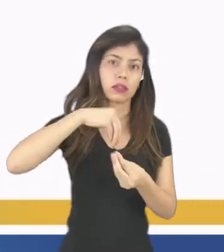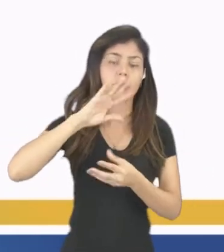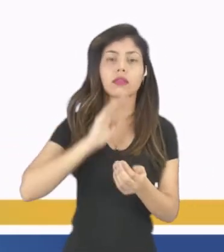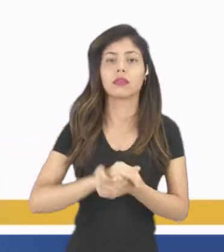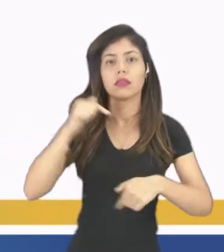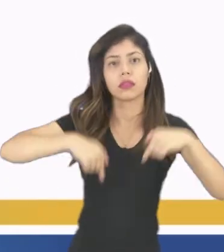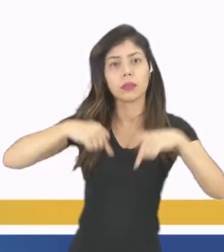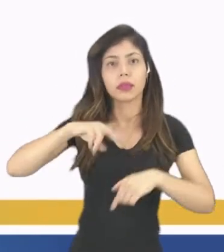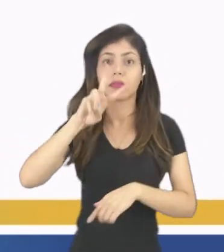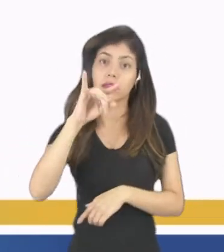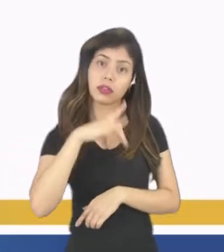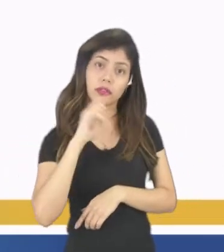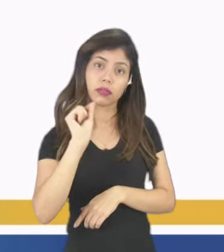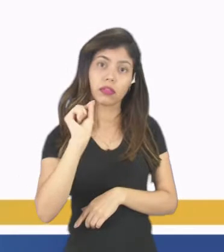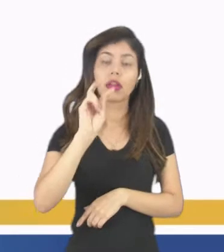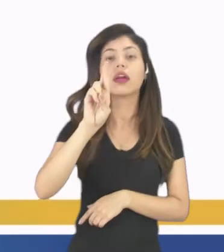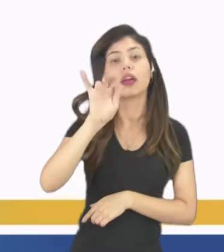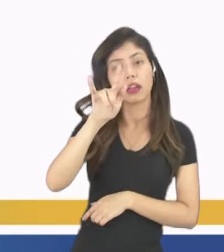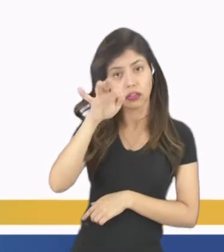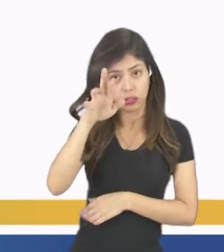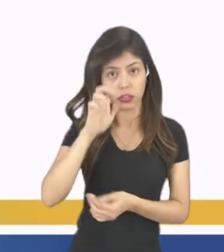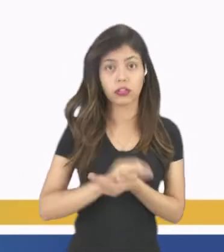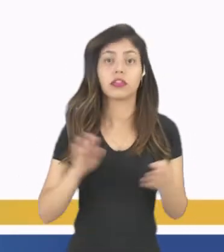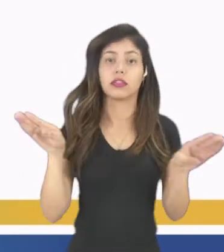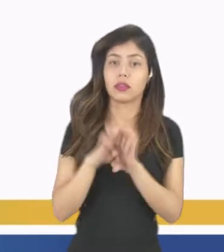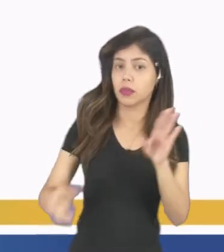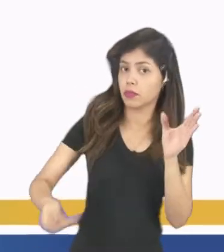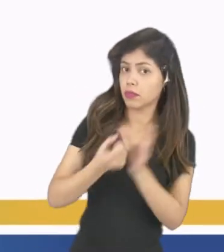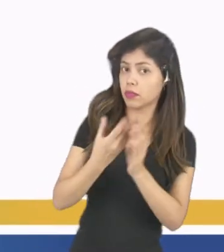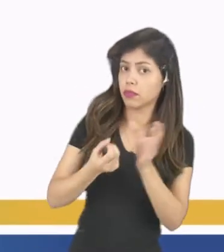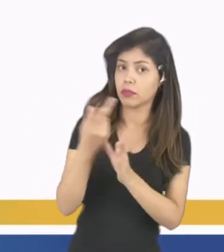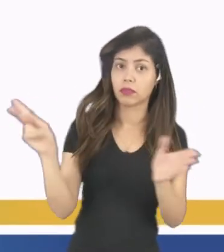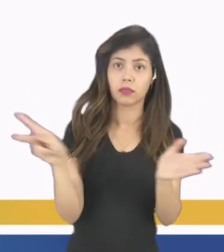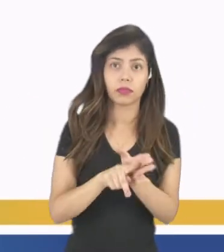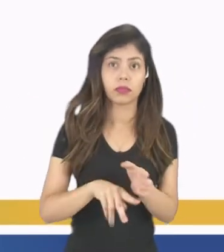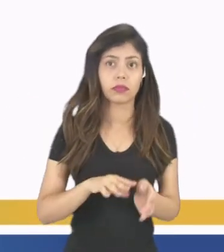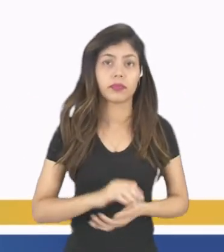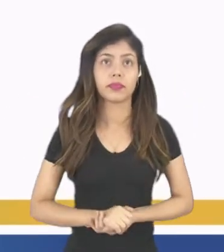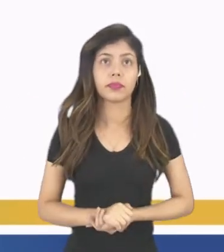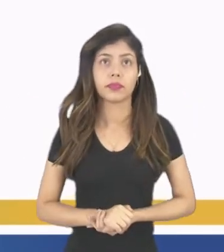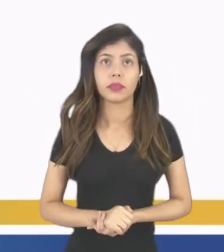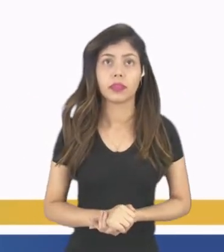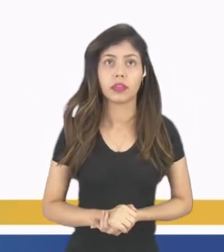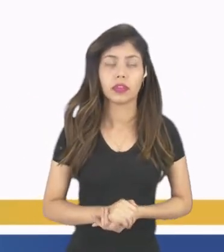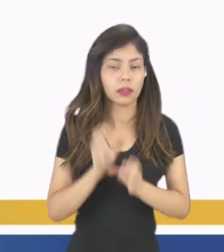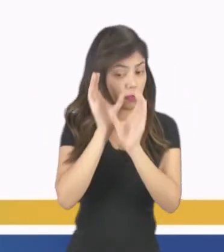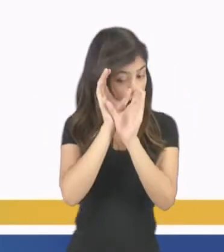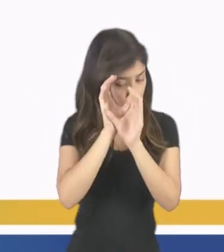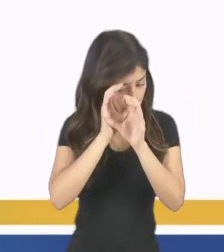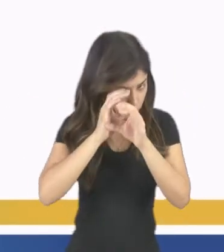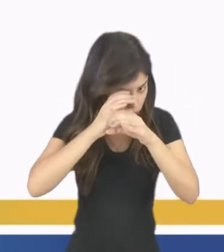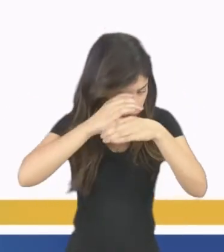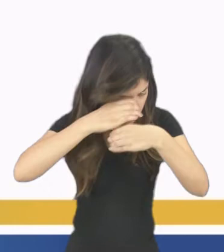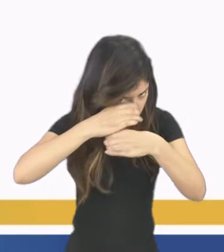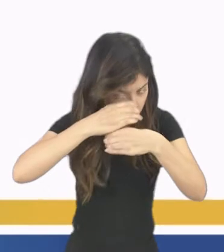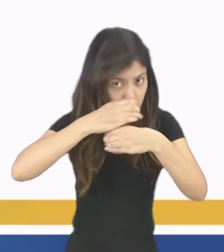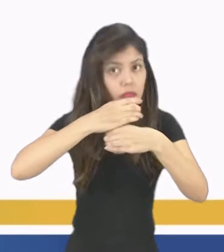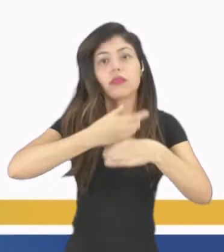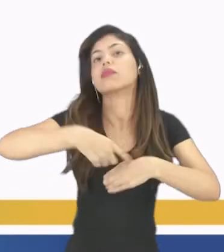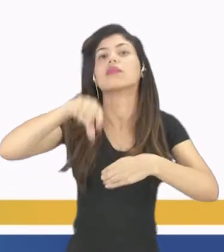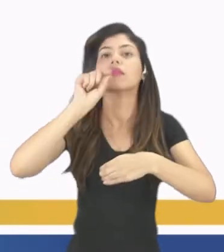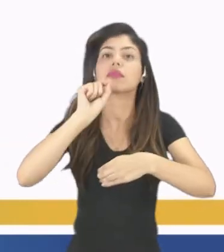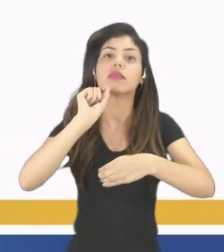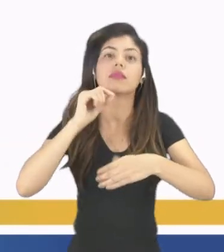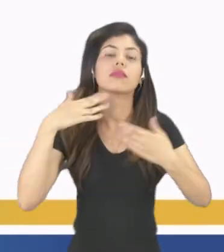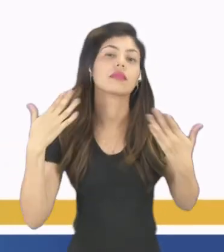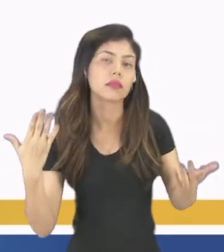sempre reagentes e produtos. Bom, macroscopicamente, como que a gente pode